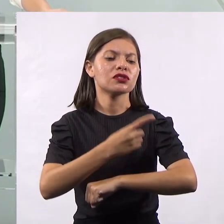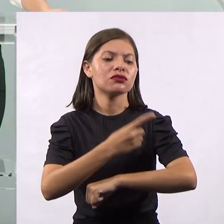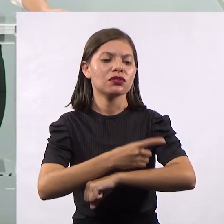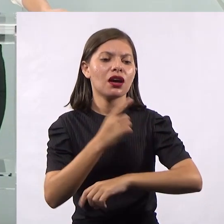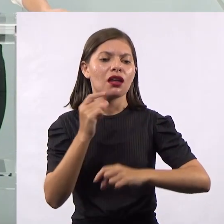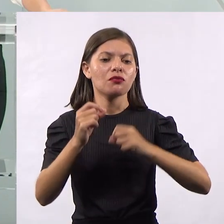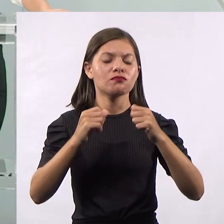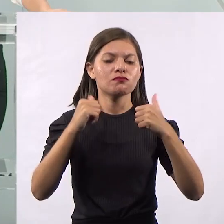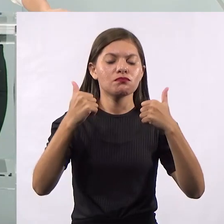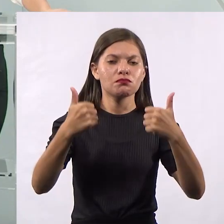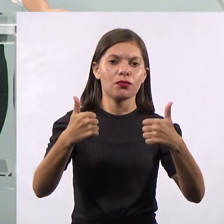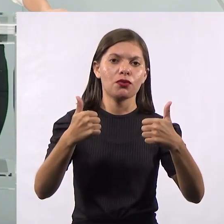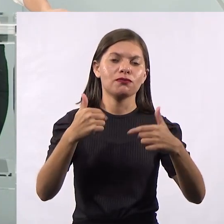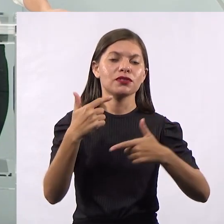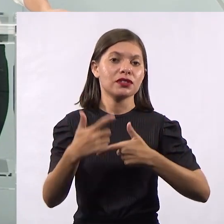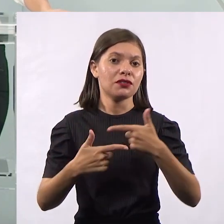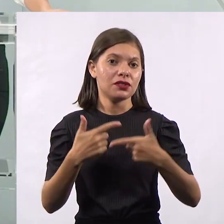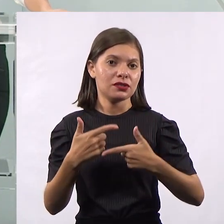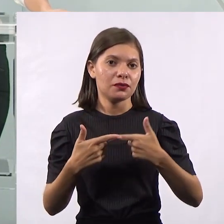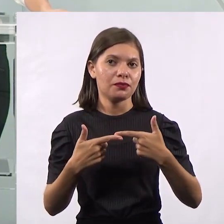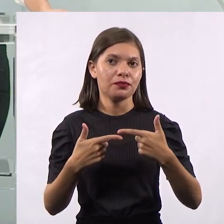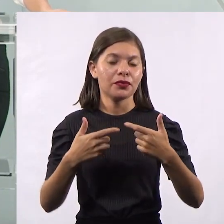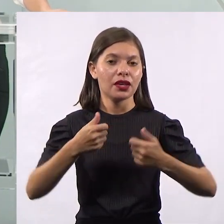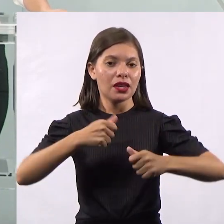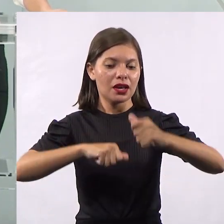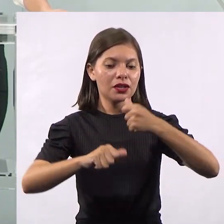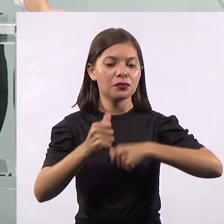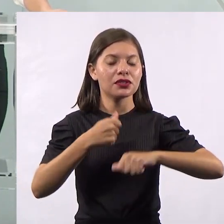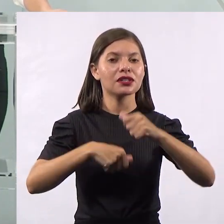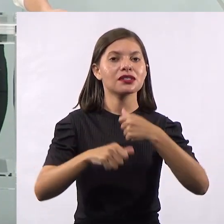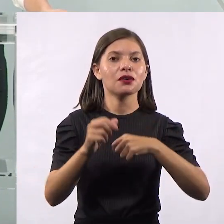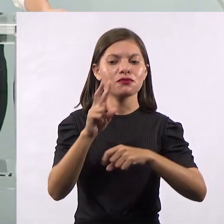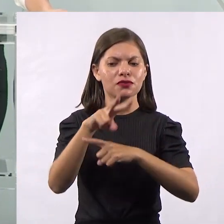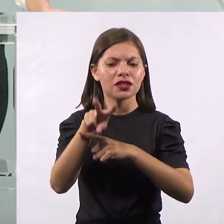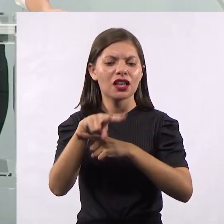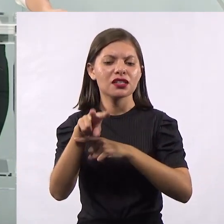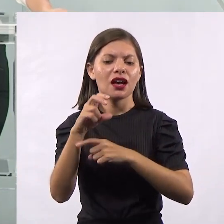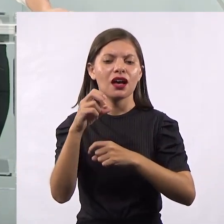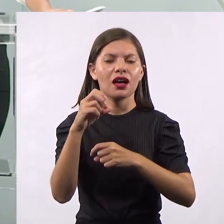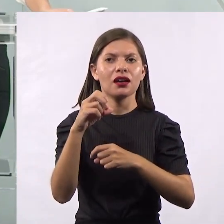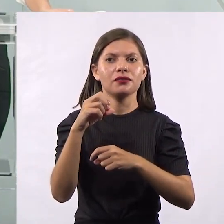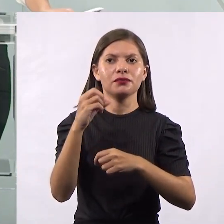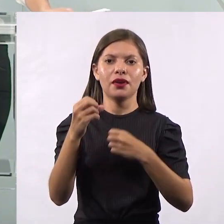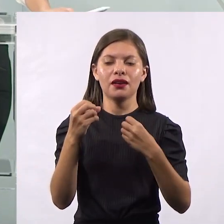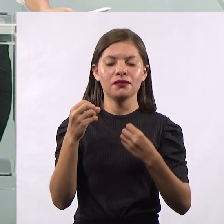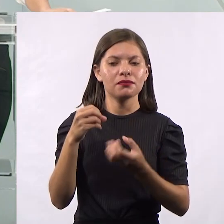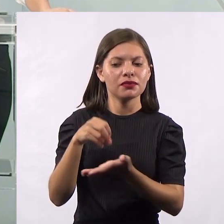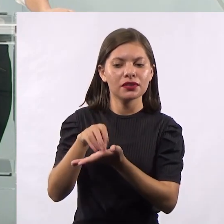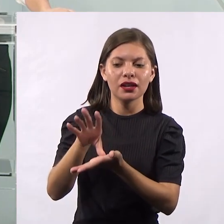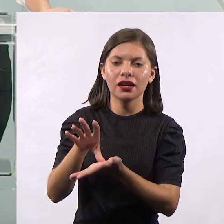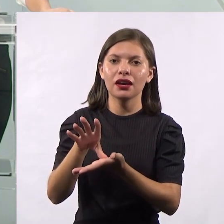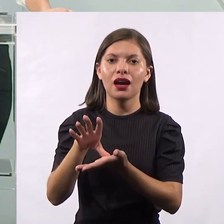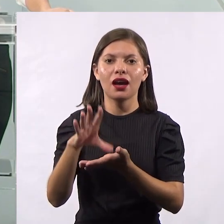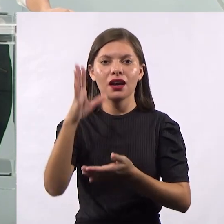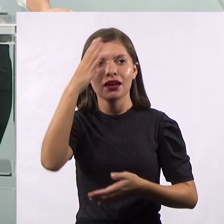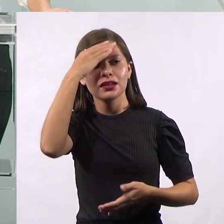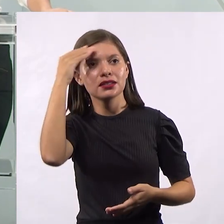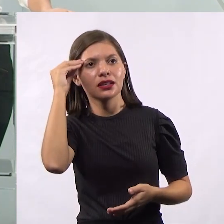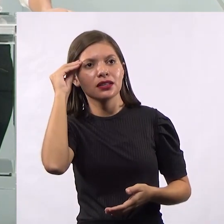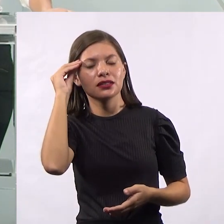concessionária tem que prestar um bom serviço e a administração tem que fiscalizar. Não é entregar e esquecer que existe, não. Tem que fiscalizar, tá